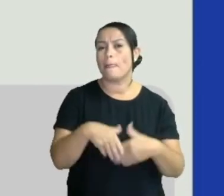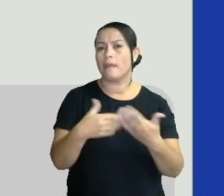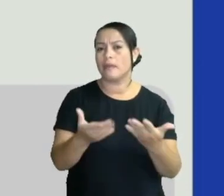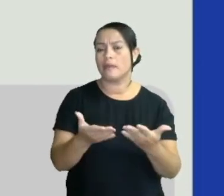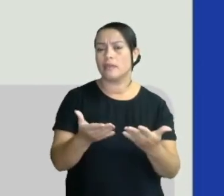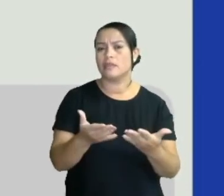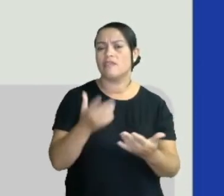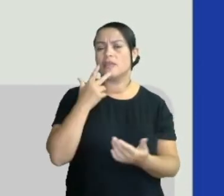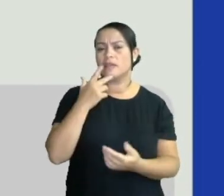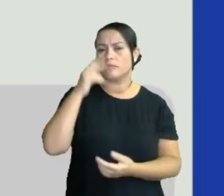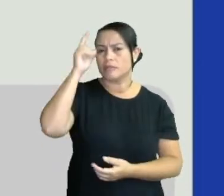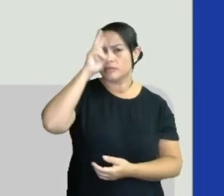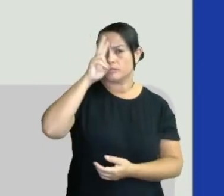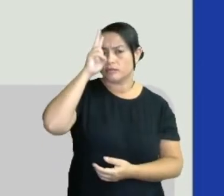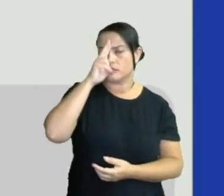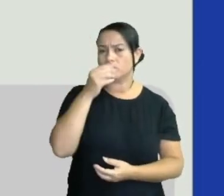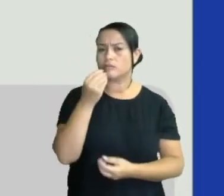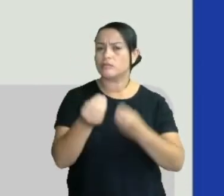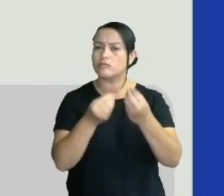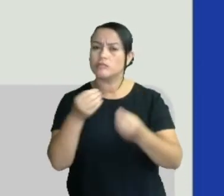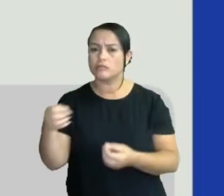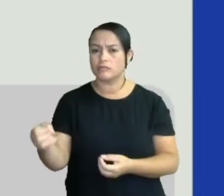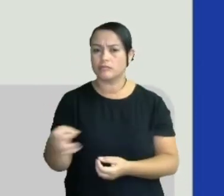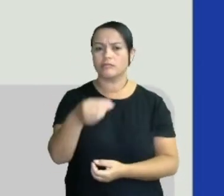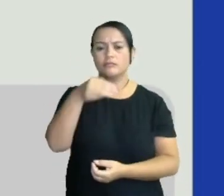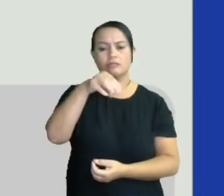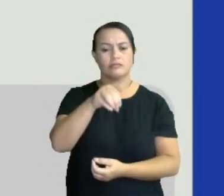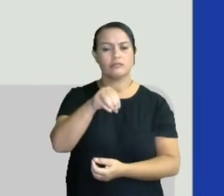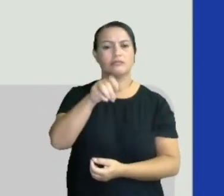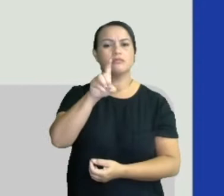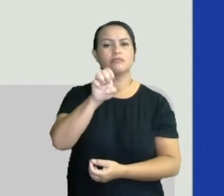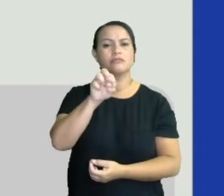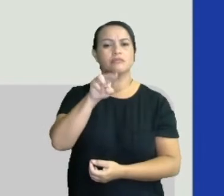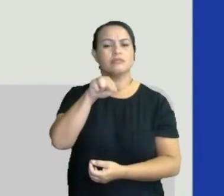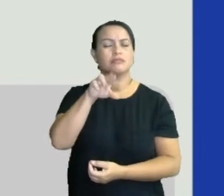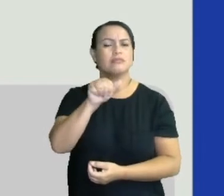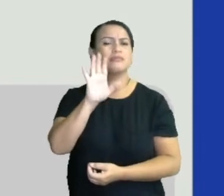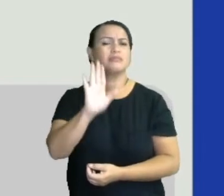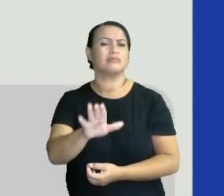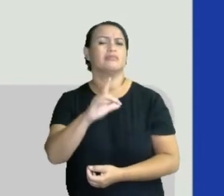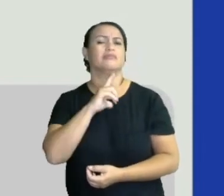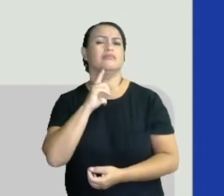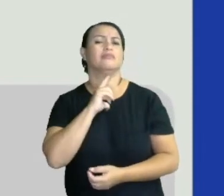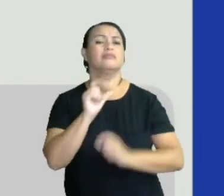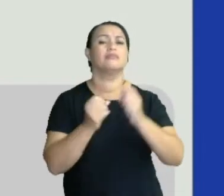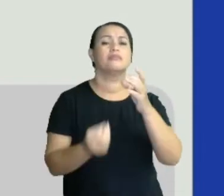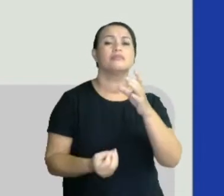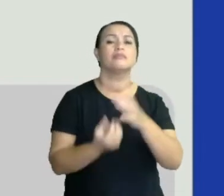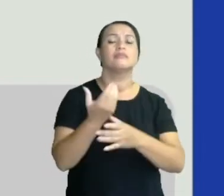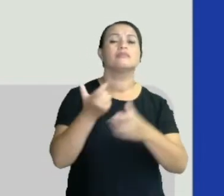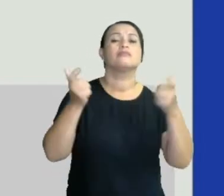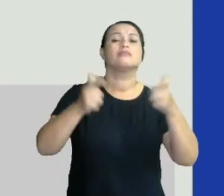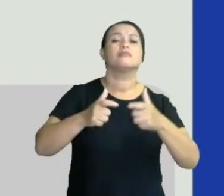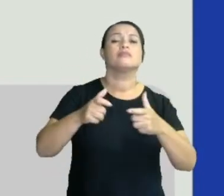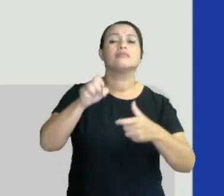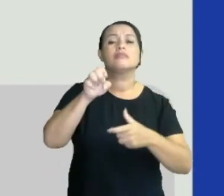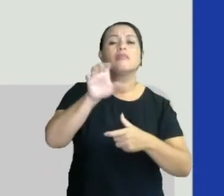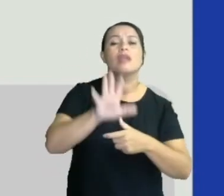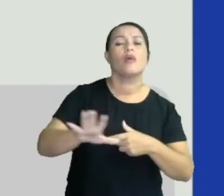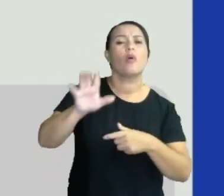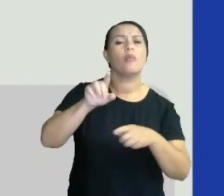história como moderna, ela está relacionada aos acontecimentos da Europa e aqui